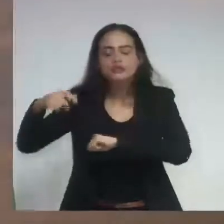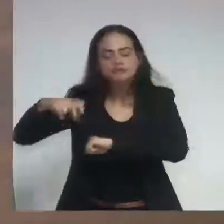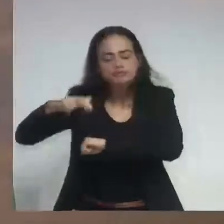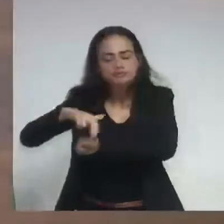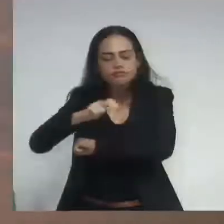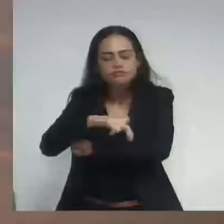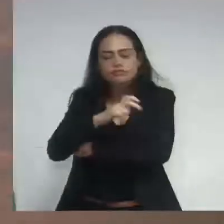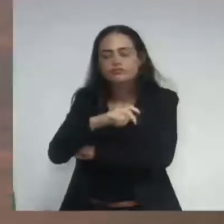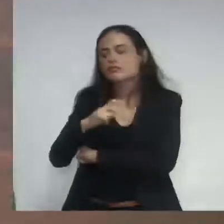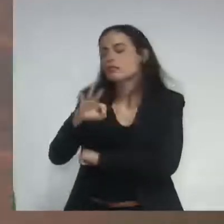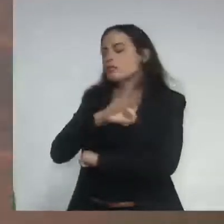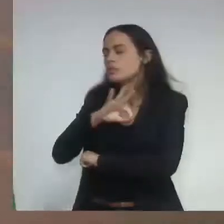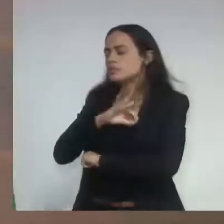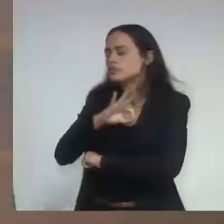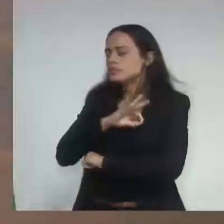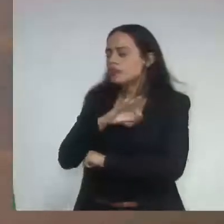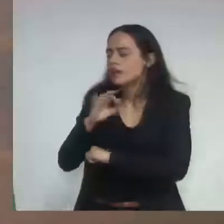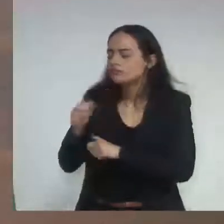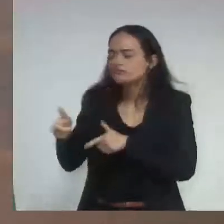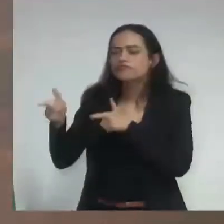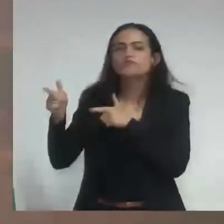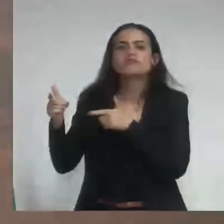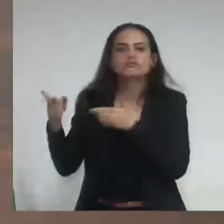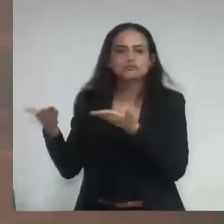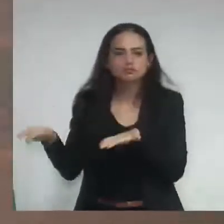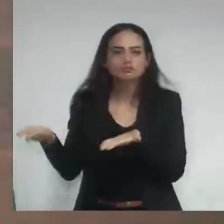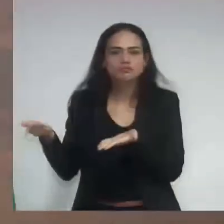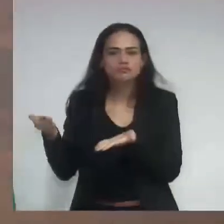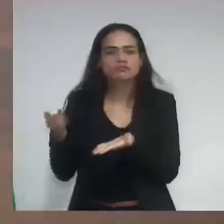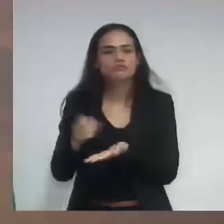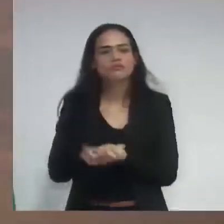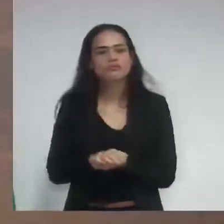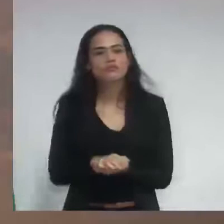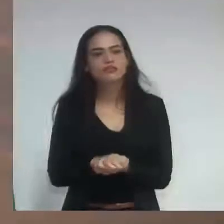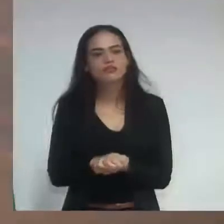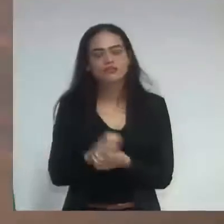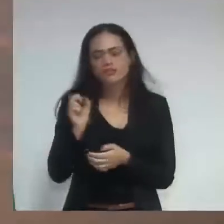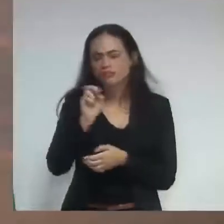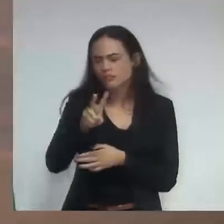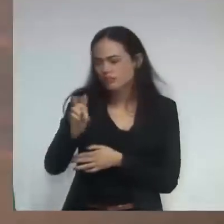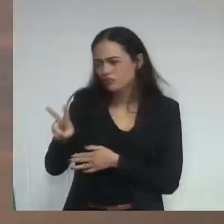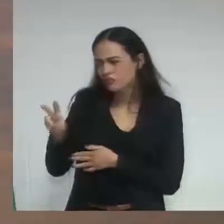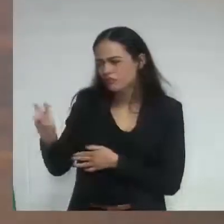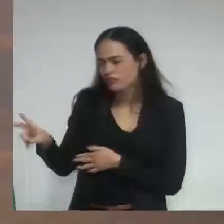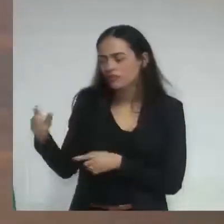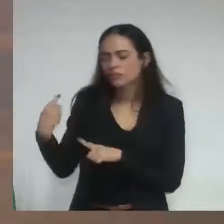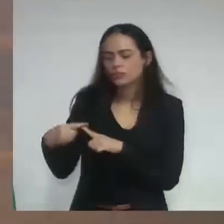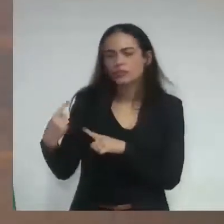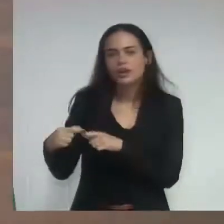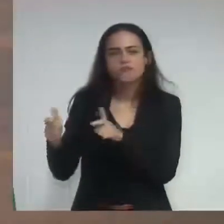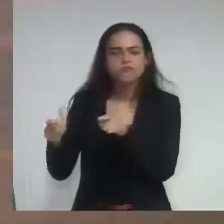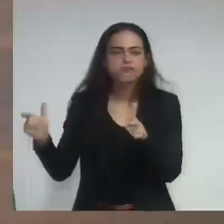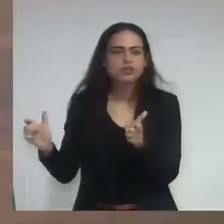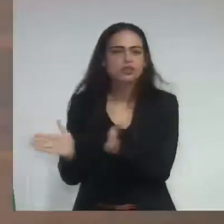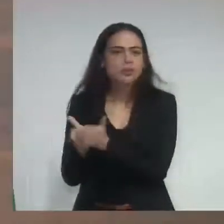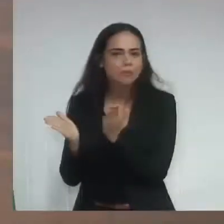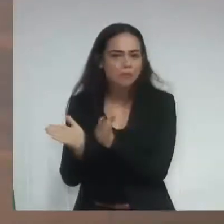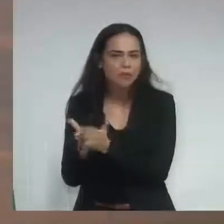do que os outros, né? Há um olhar sistemático, uma criminalização da pobreza e da